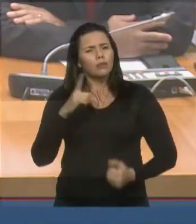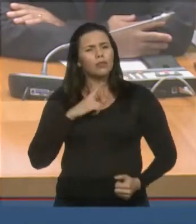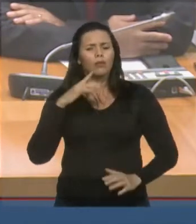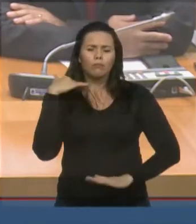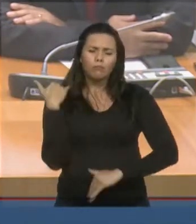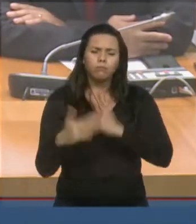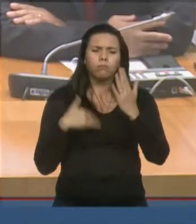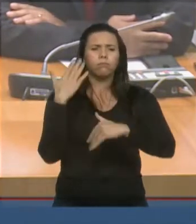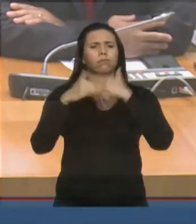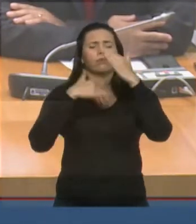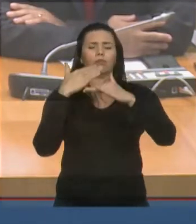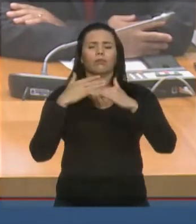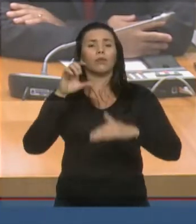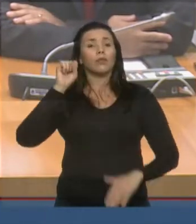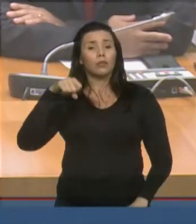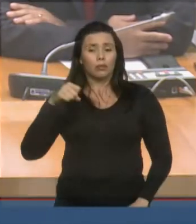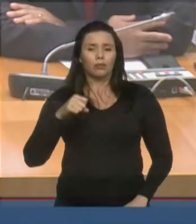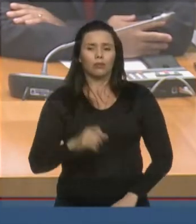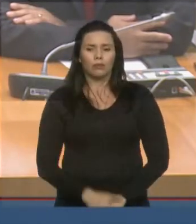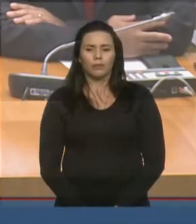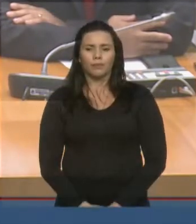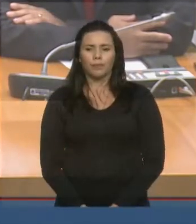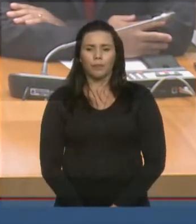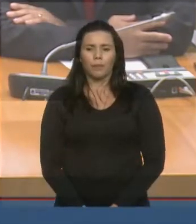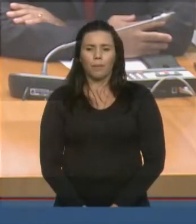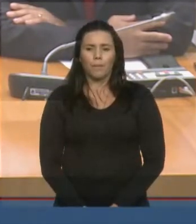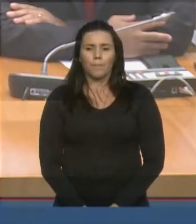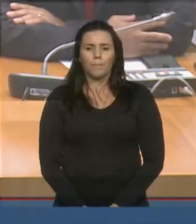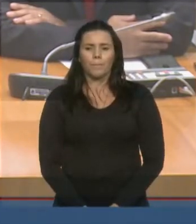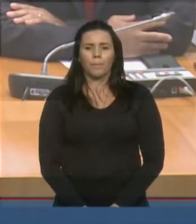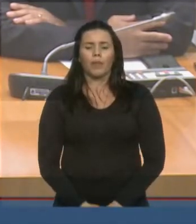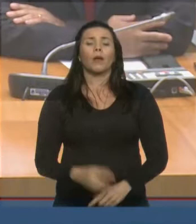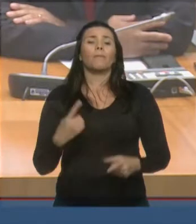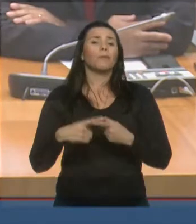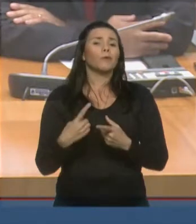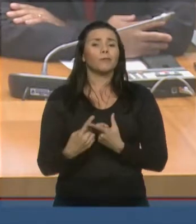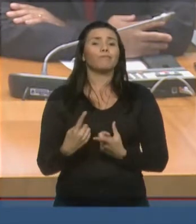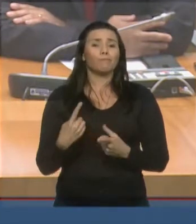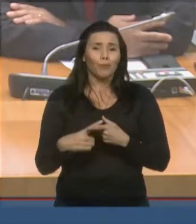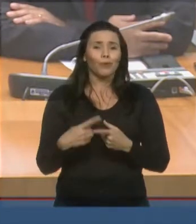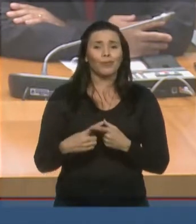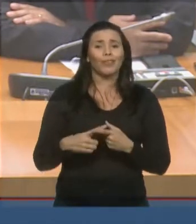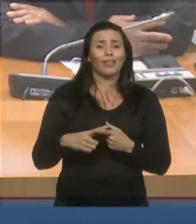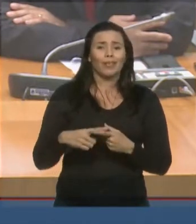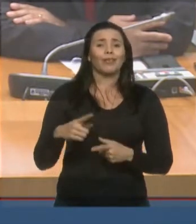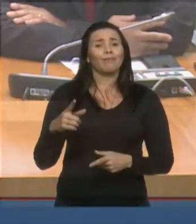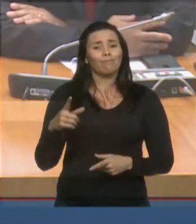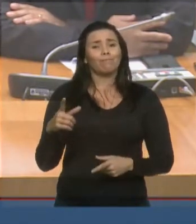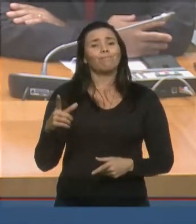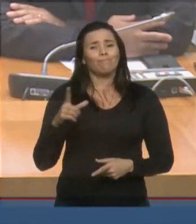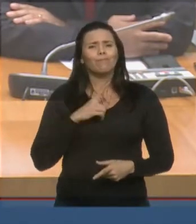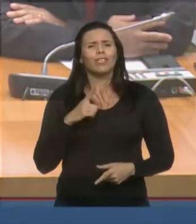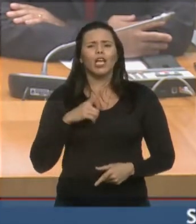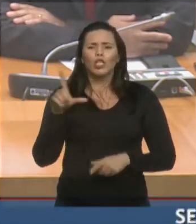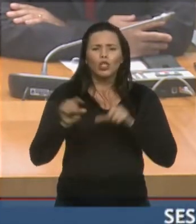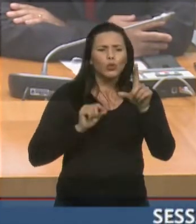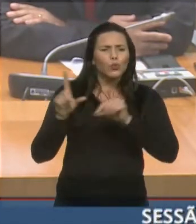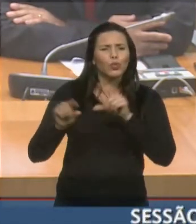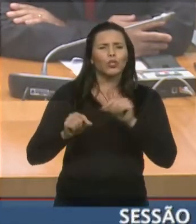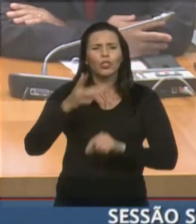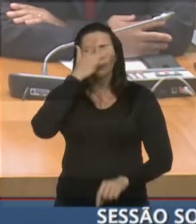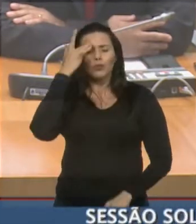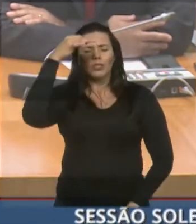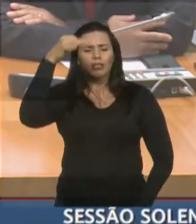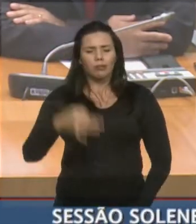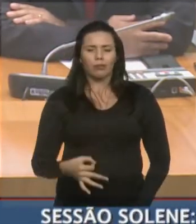escolha, e assim é o que tem que se saber fazer, é a escolha de pessoas certas no lugar certo. Uma empresa